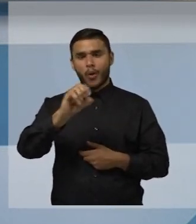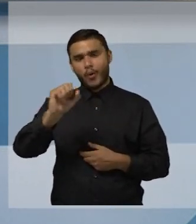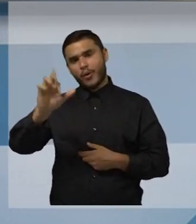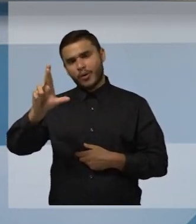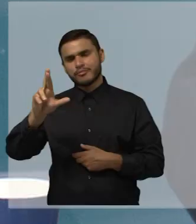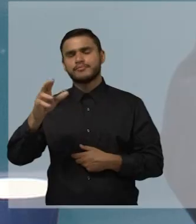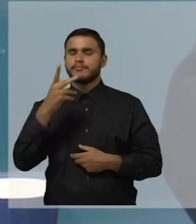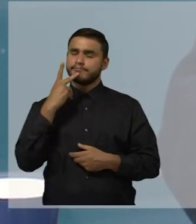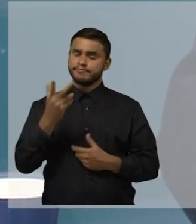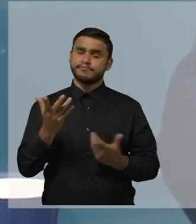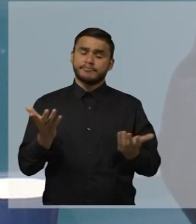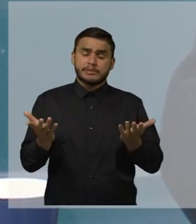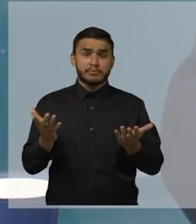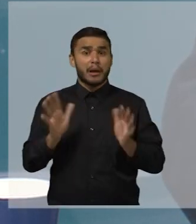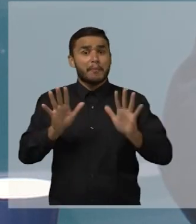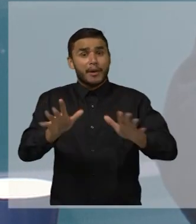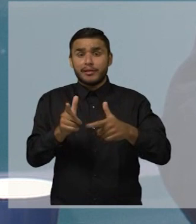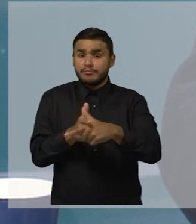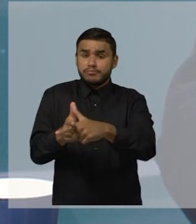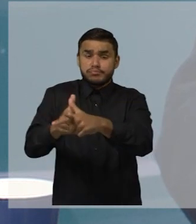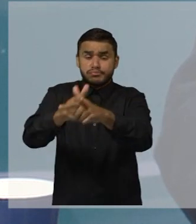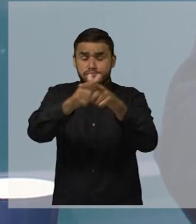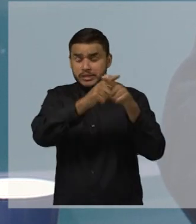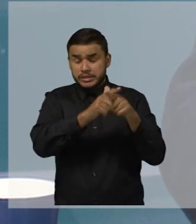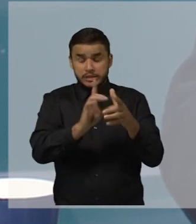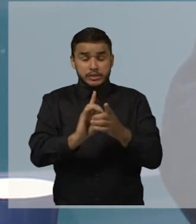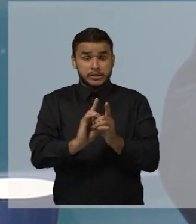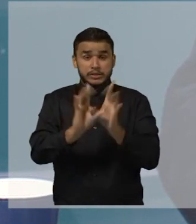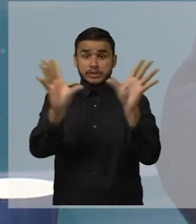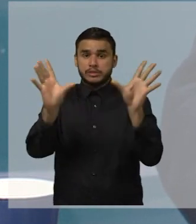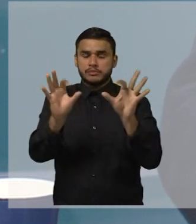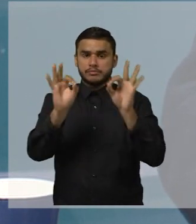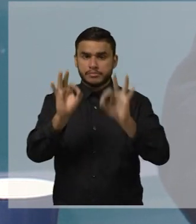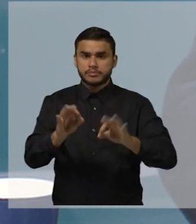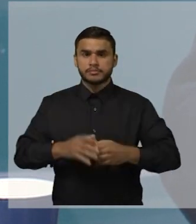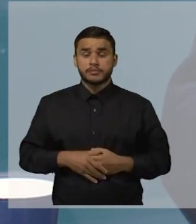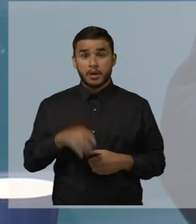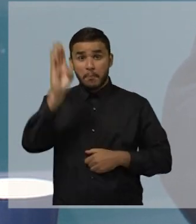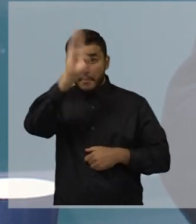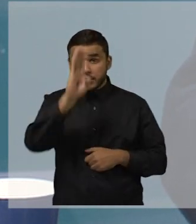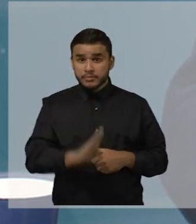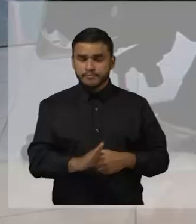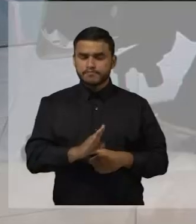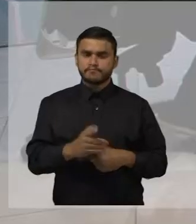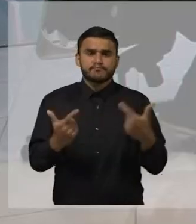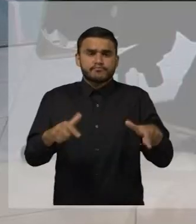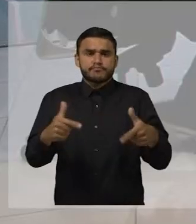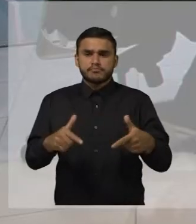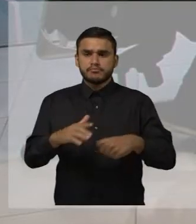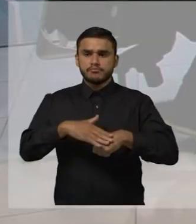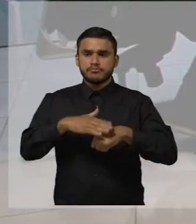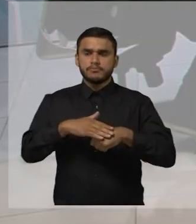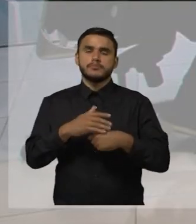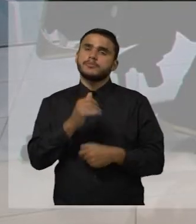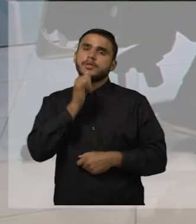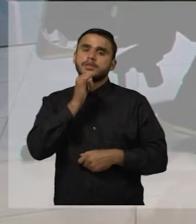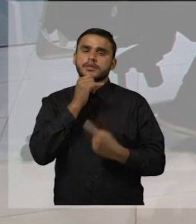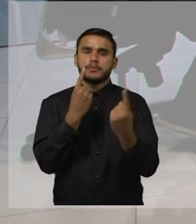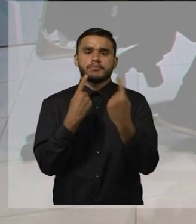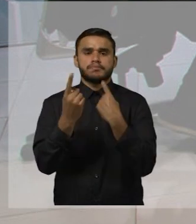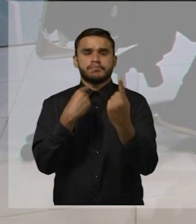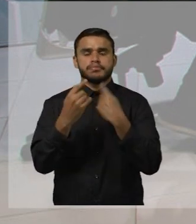que nós acabamos de vivenciar. O país não tem uma infraestrutura de estrada, por exemplo,